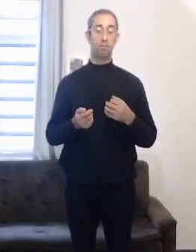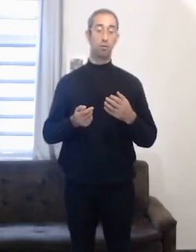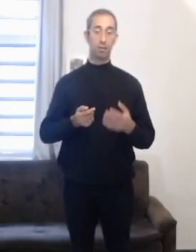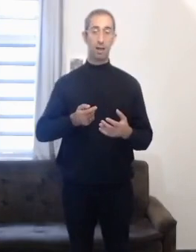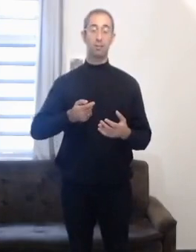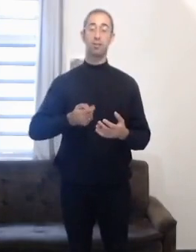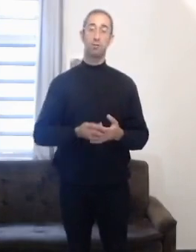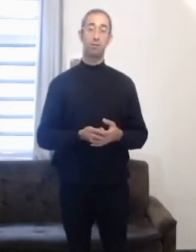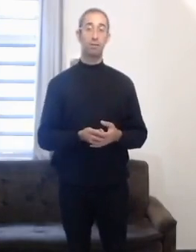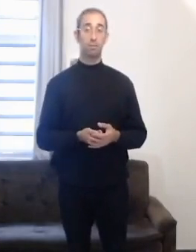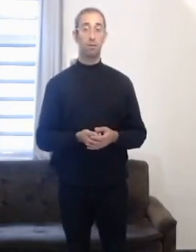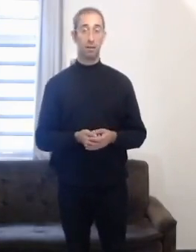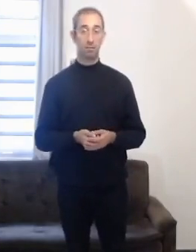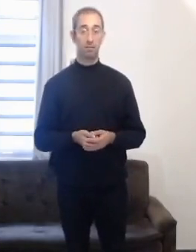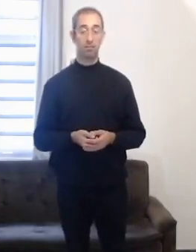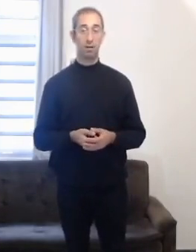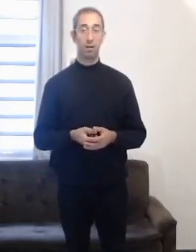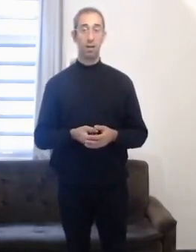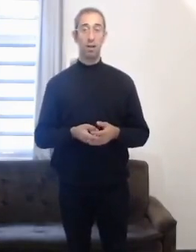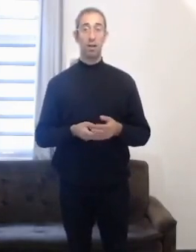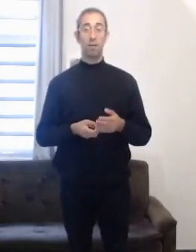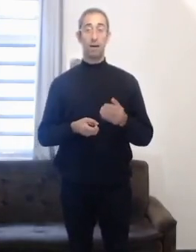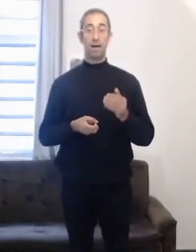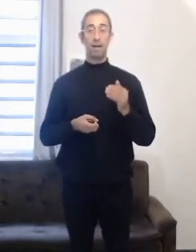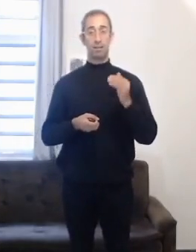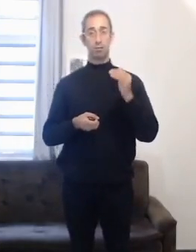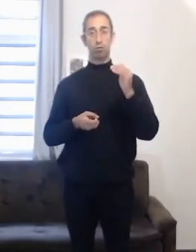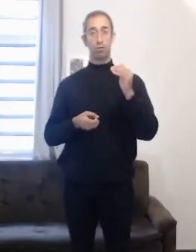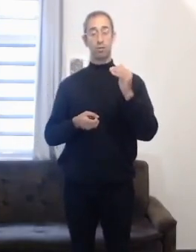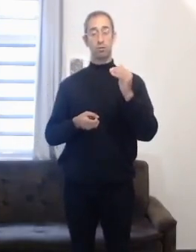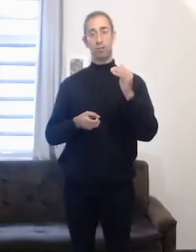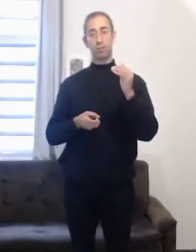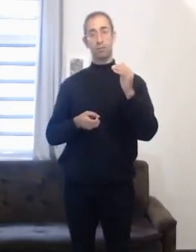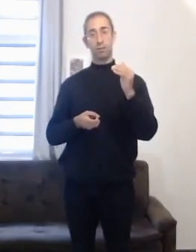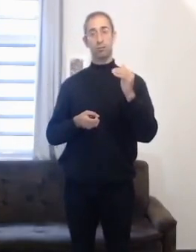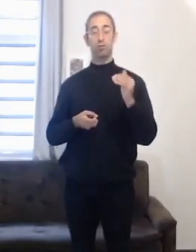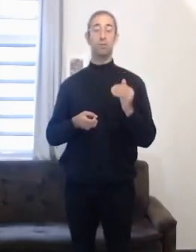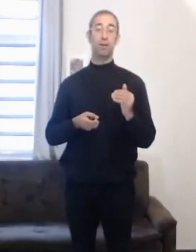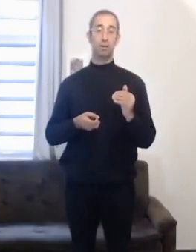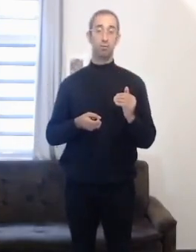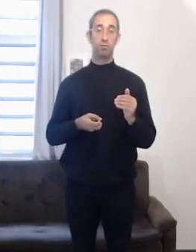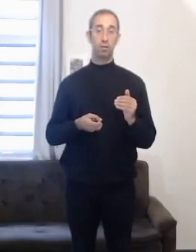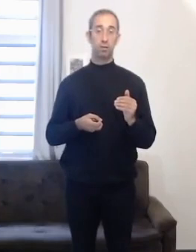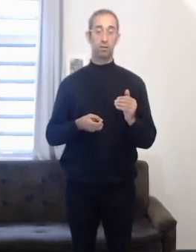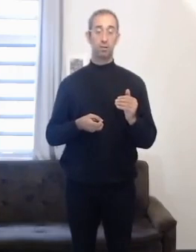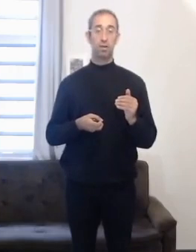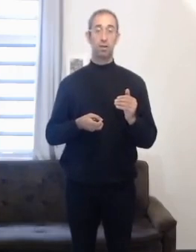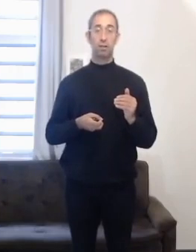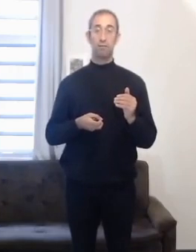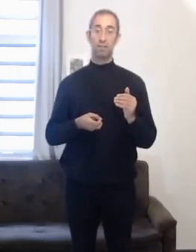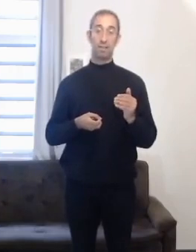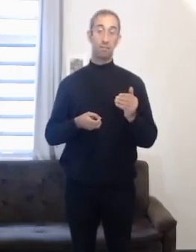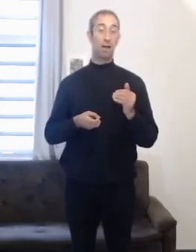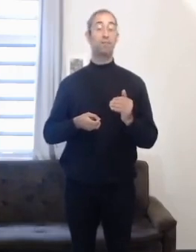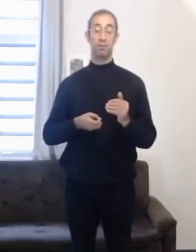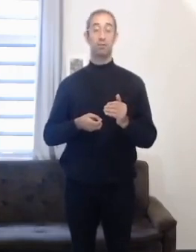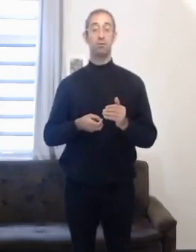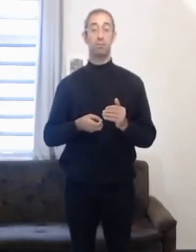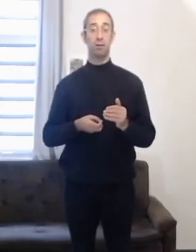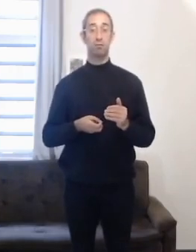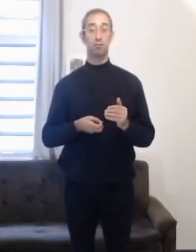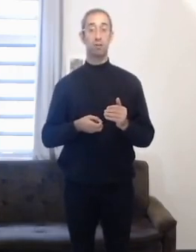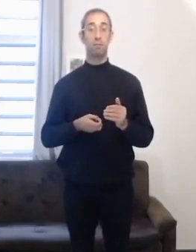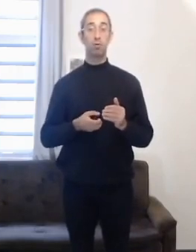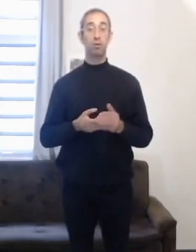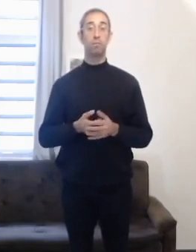forma de tentar abordar, de resolver esse problema. Para responder essas duas perguntas, talvez até mais para a